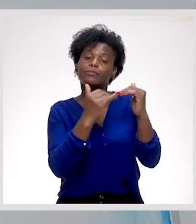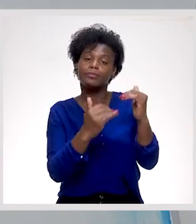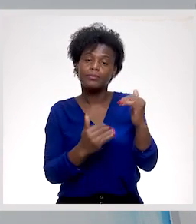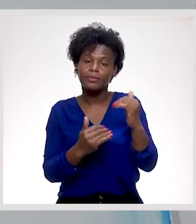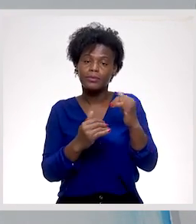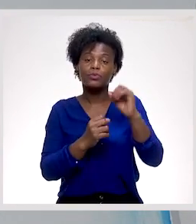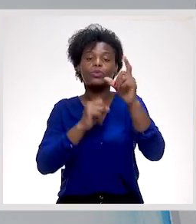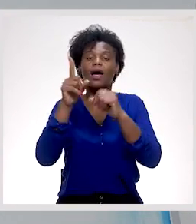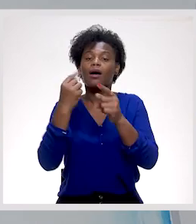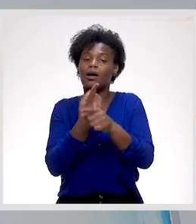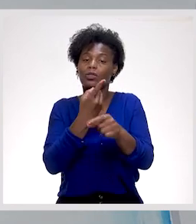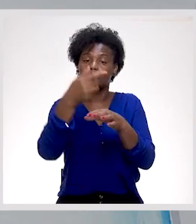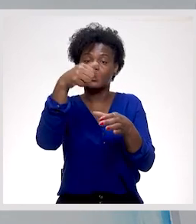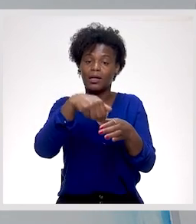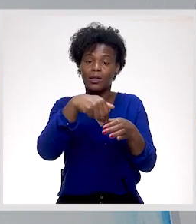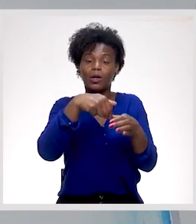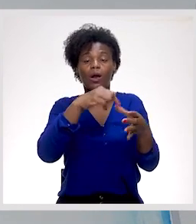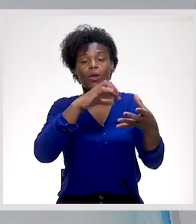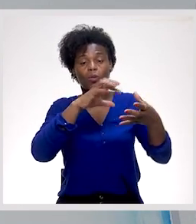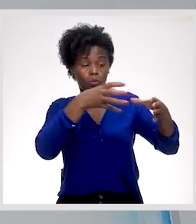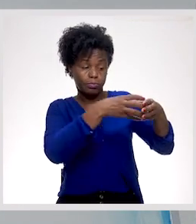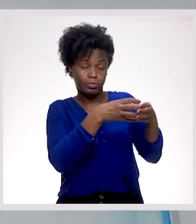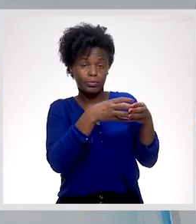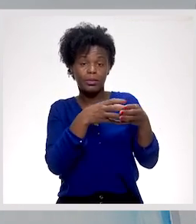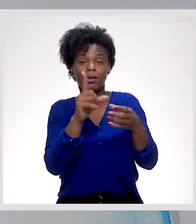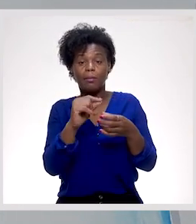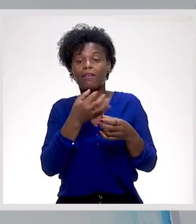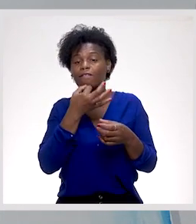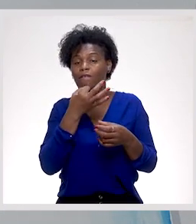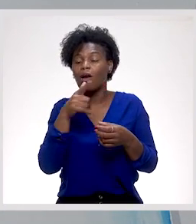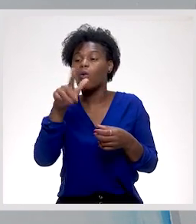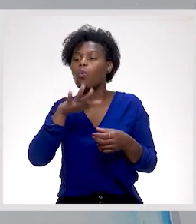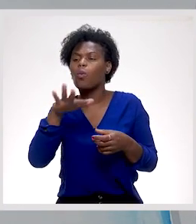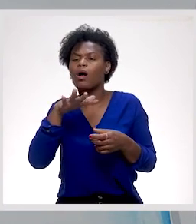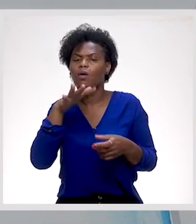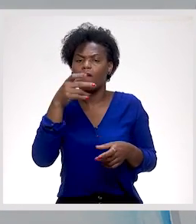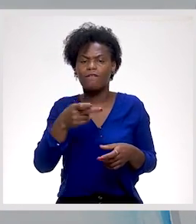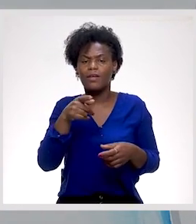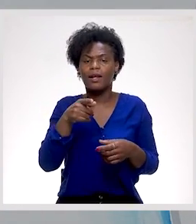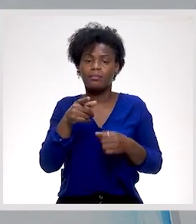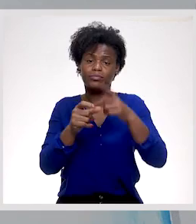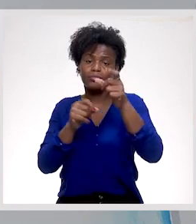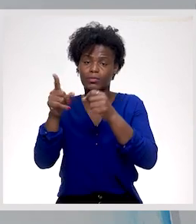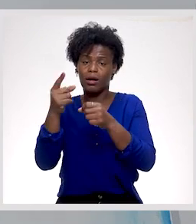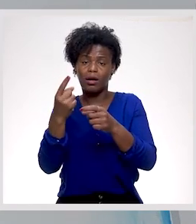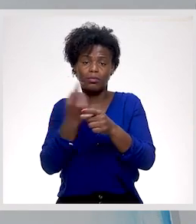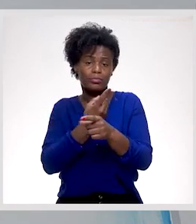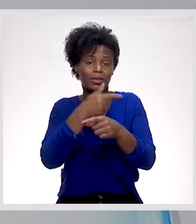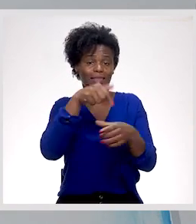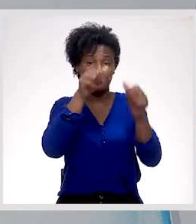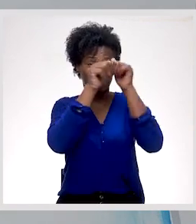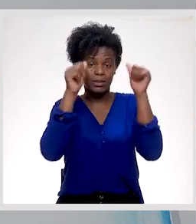fazem parte deste grupo e falamos da localização também desses astros no sistema solar. Vimos